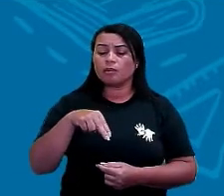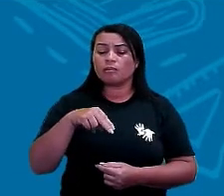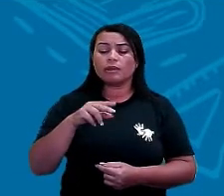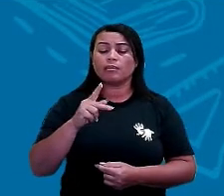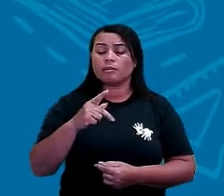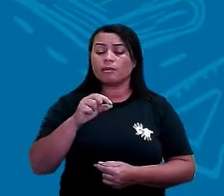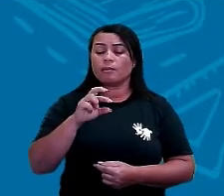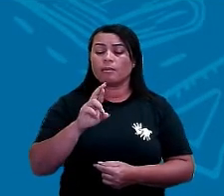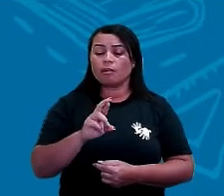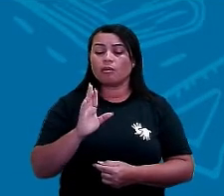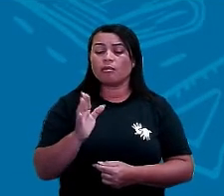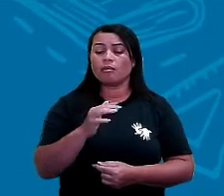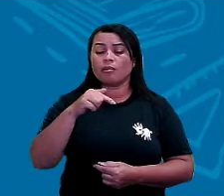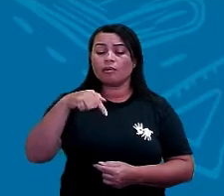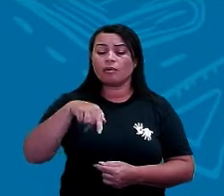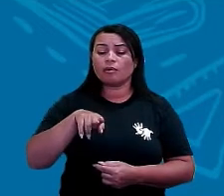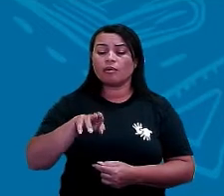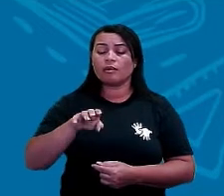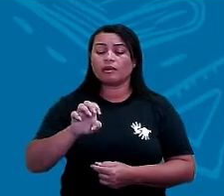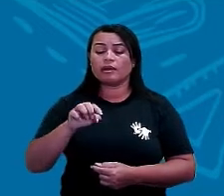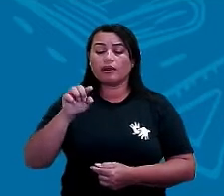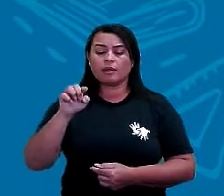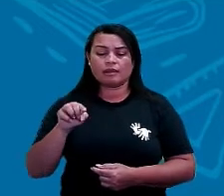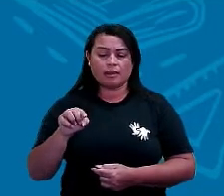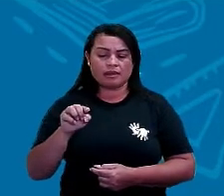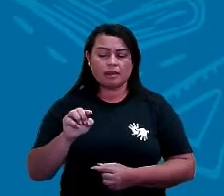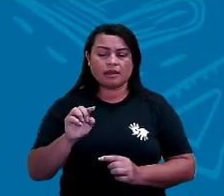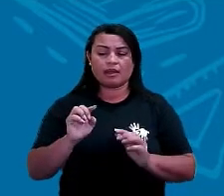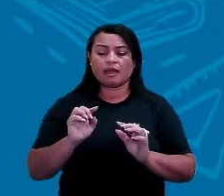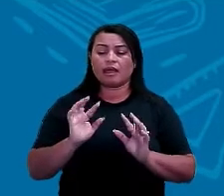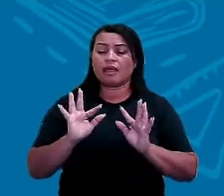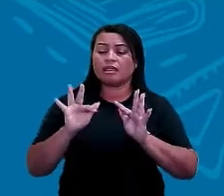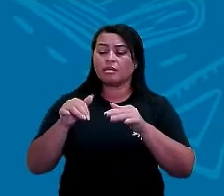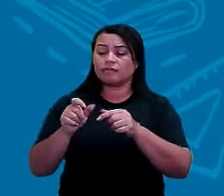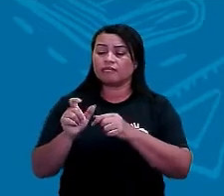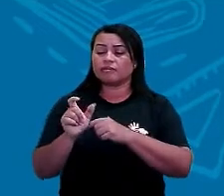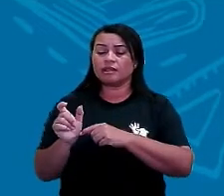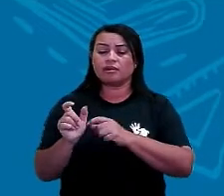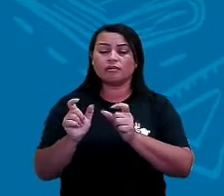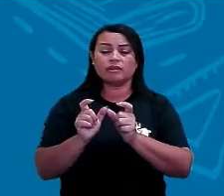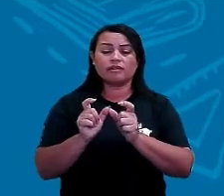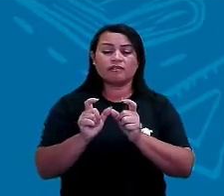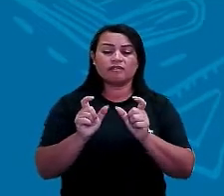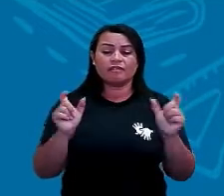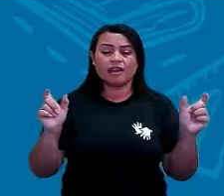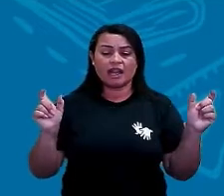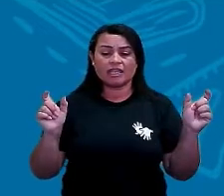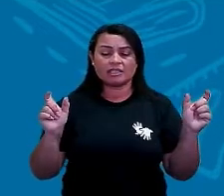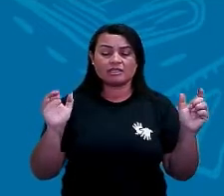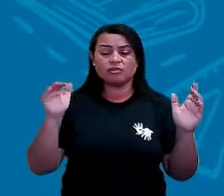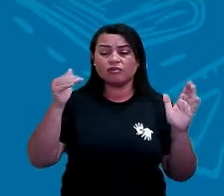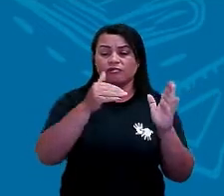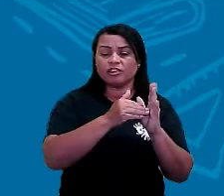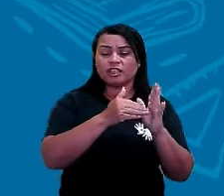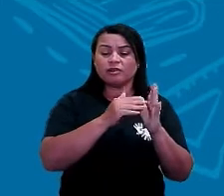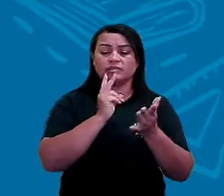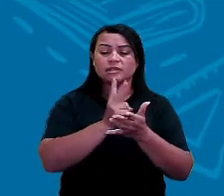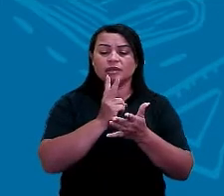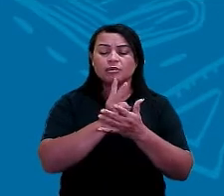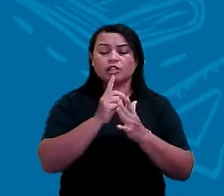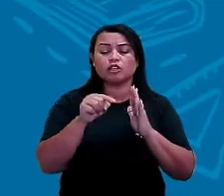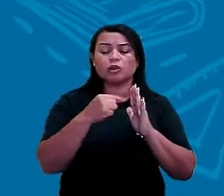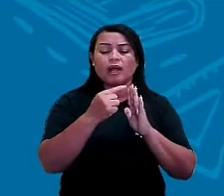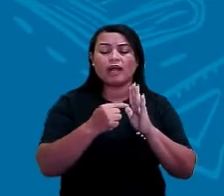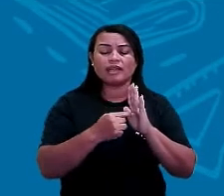de frases, tá? Eu usei no final de uma frase interrogativa, de uma frase exclamativa, de uma